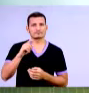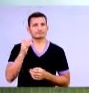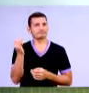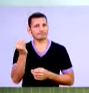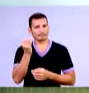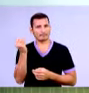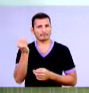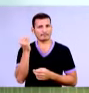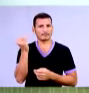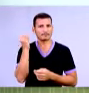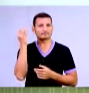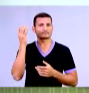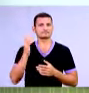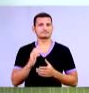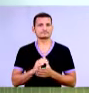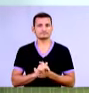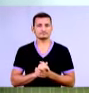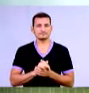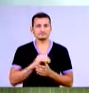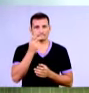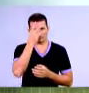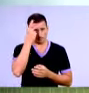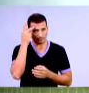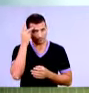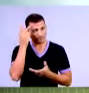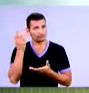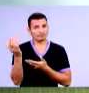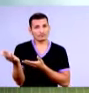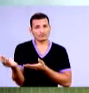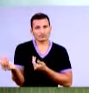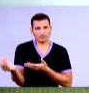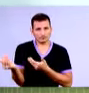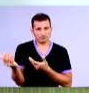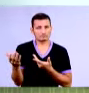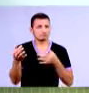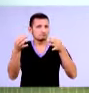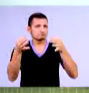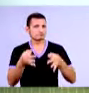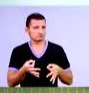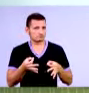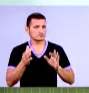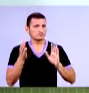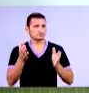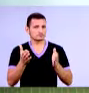né? As pessoas mais jovens certamente já